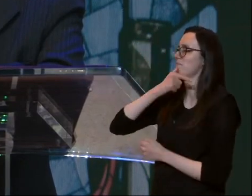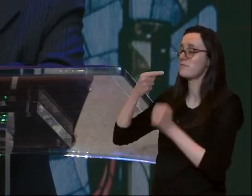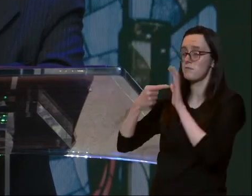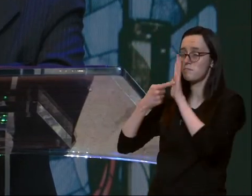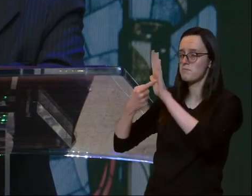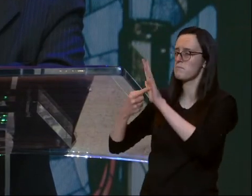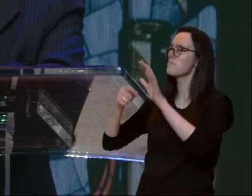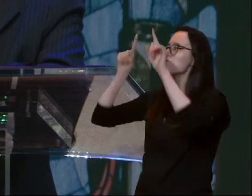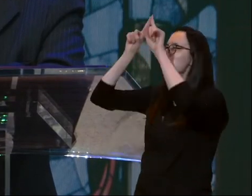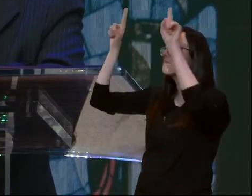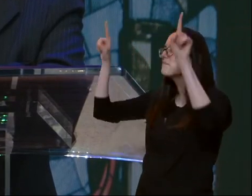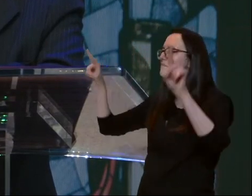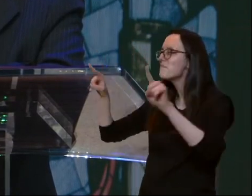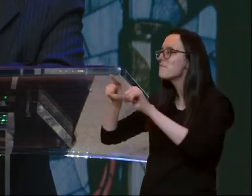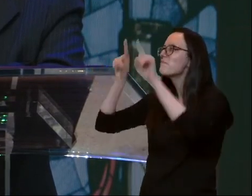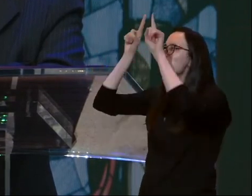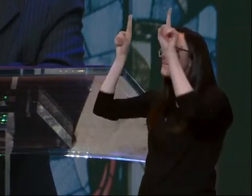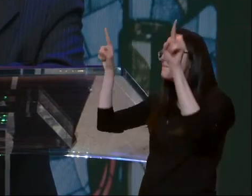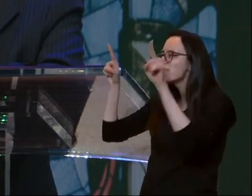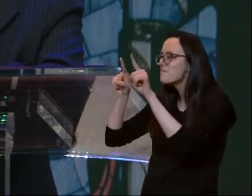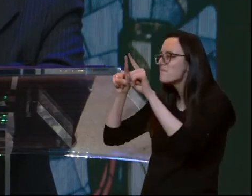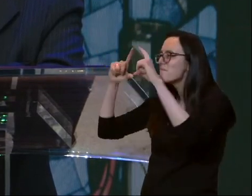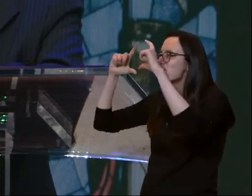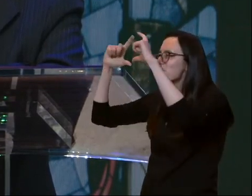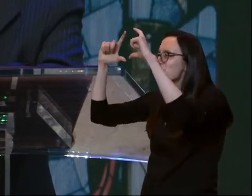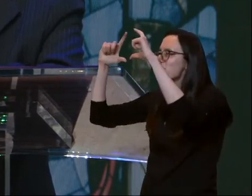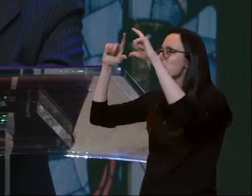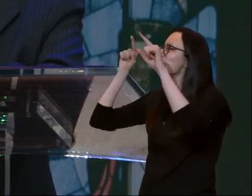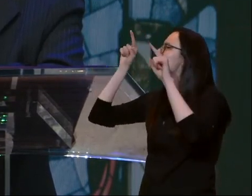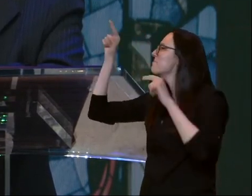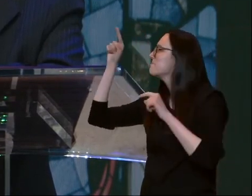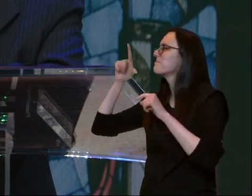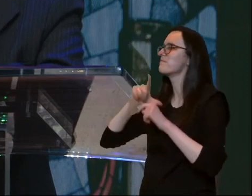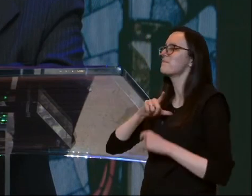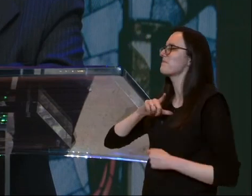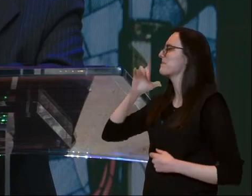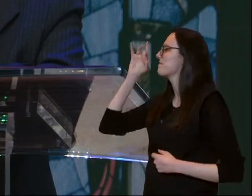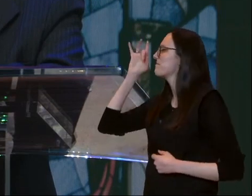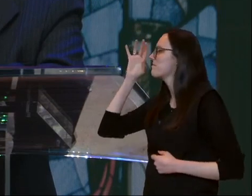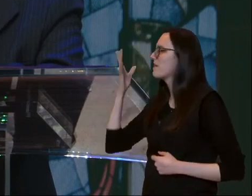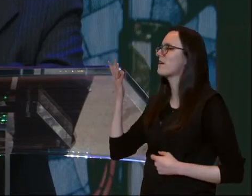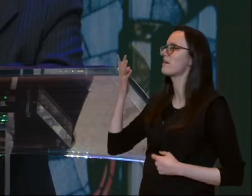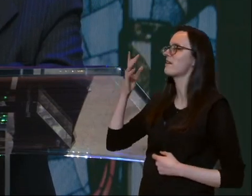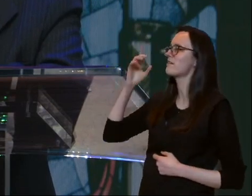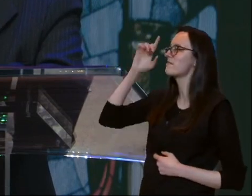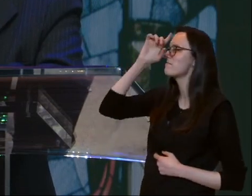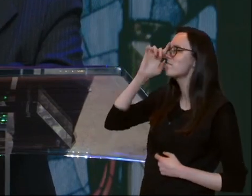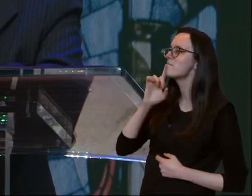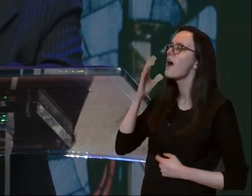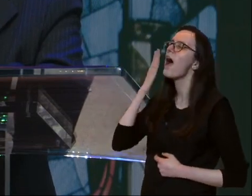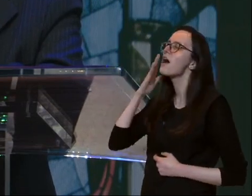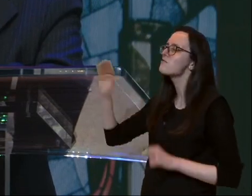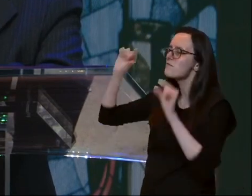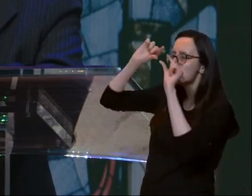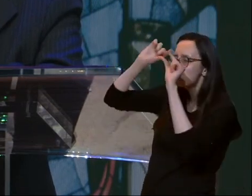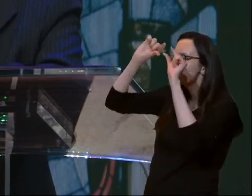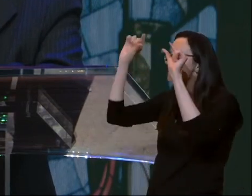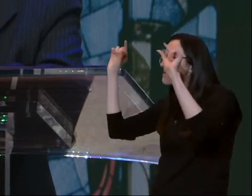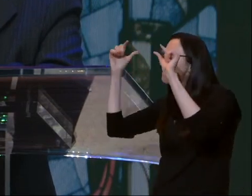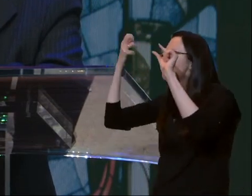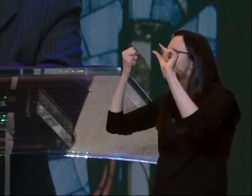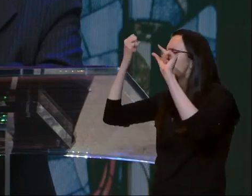mostrando este verde, amarelo, este azul, cortado pelo branco. Tão linda a nossa bandeira.